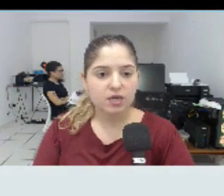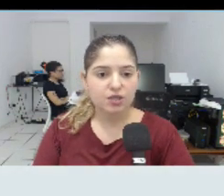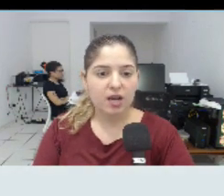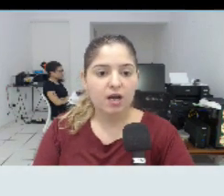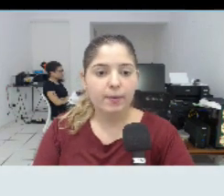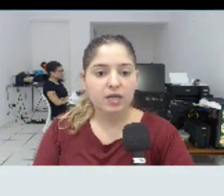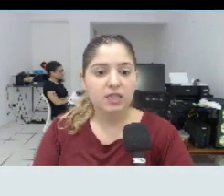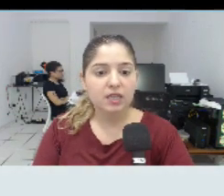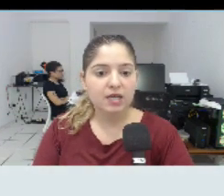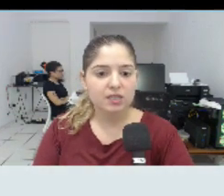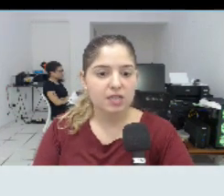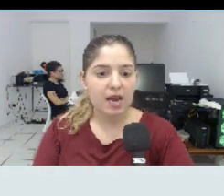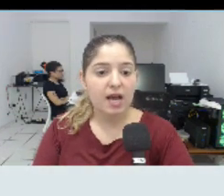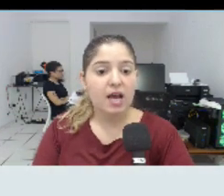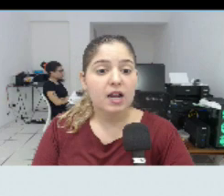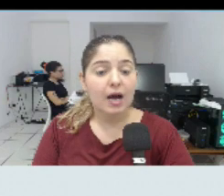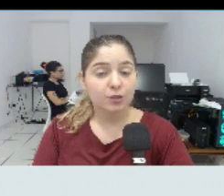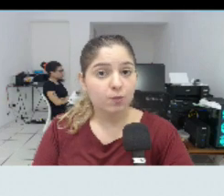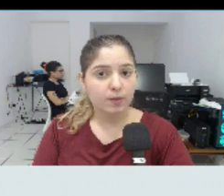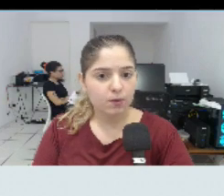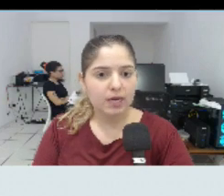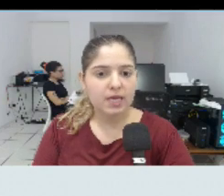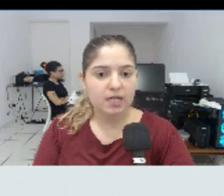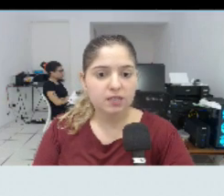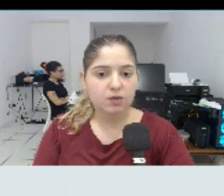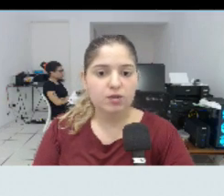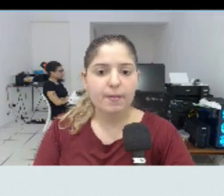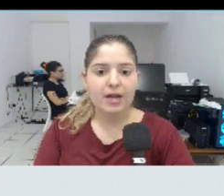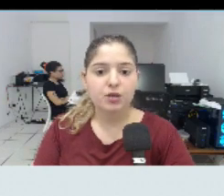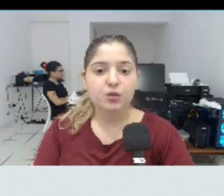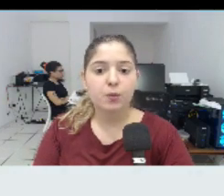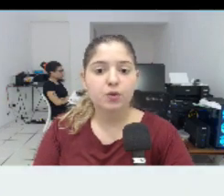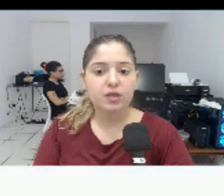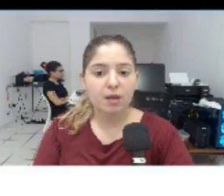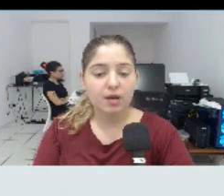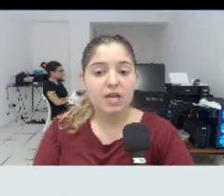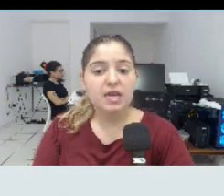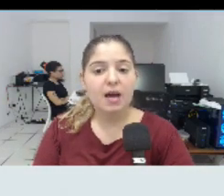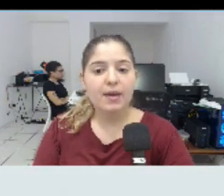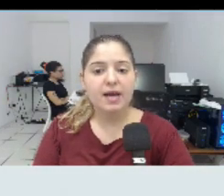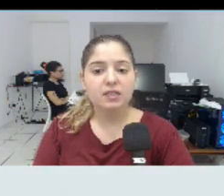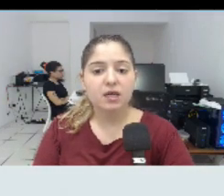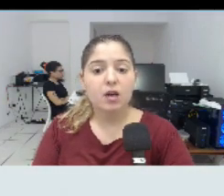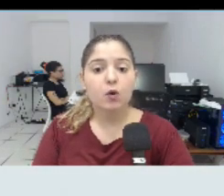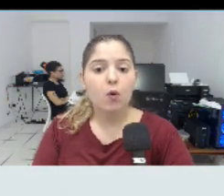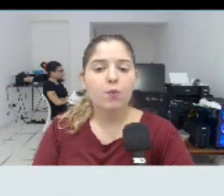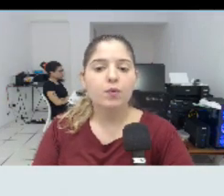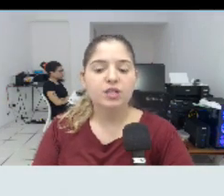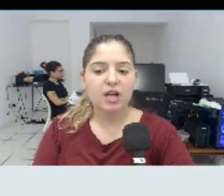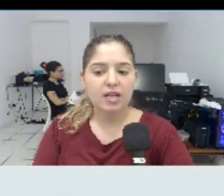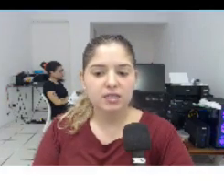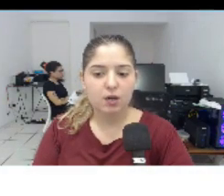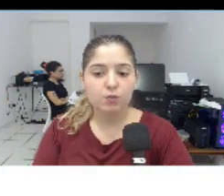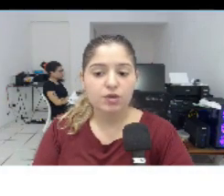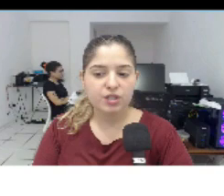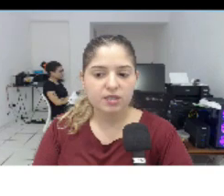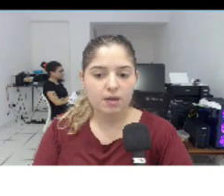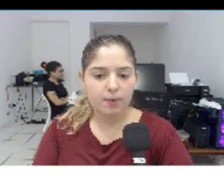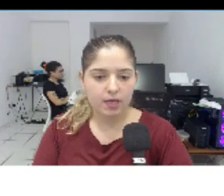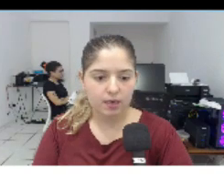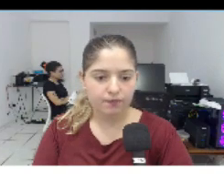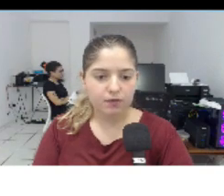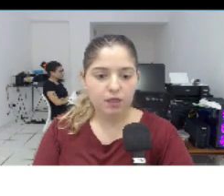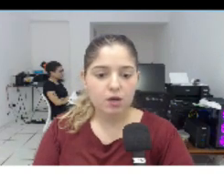O presidente da Câmara tenta assumir uma liderança no debate sobre o tema e ameaça com uma instalação